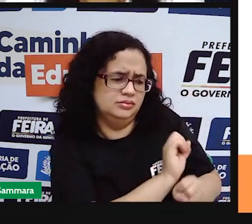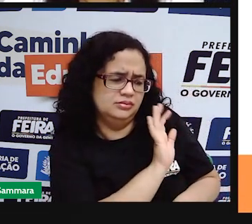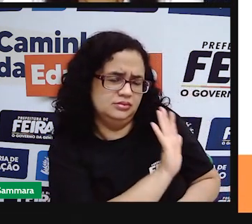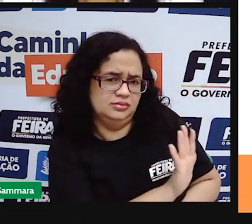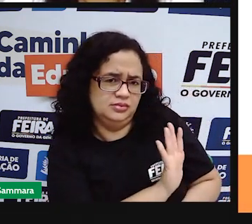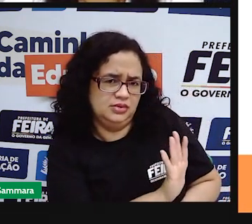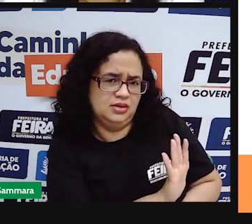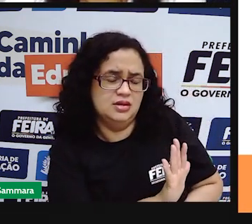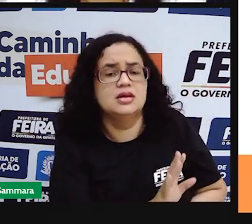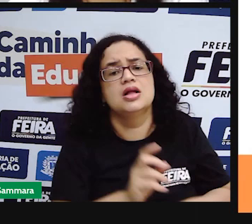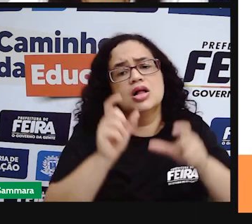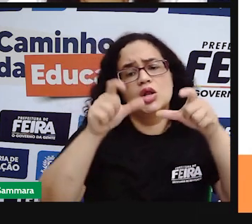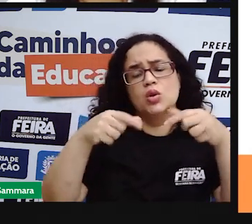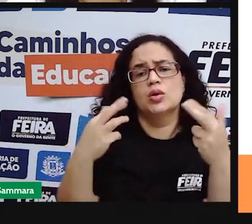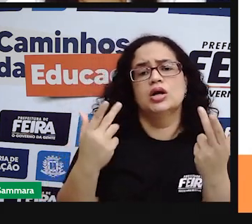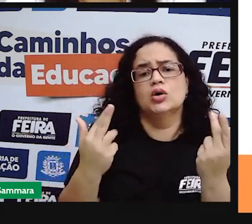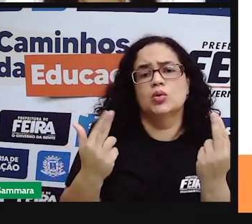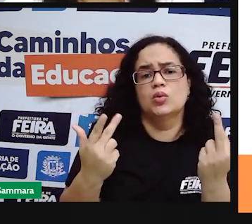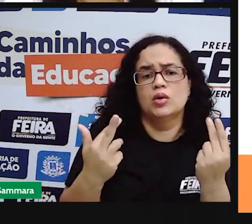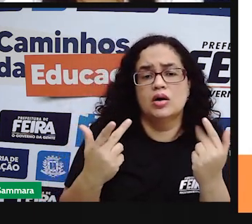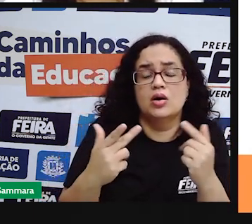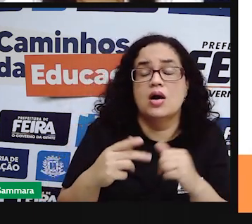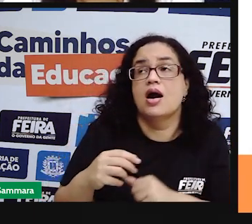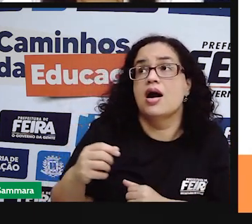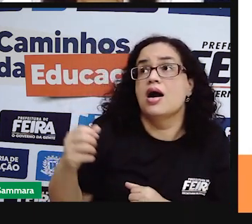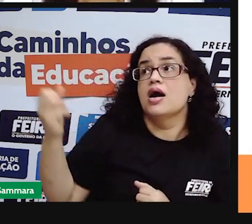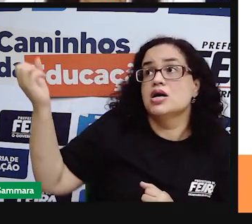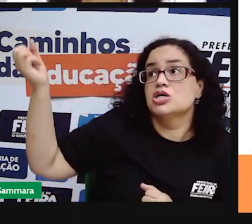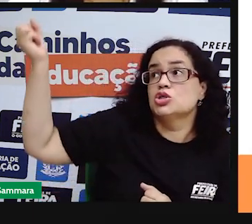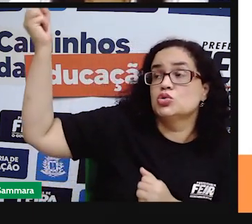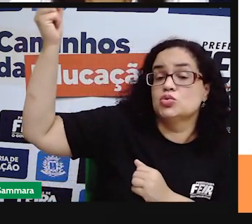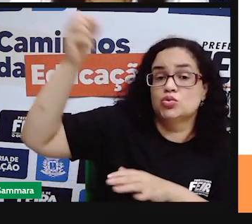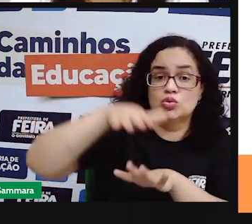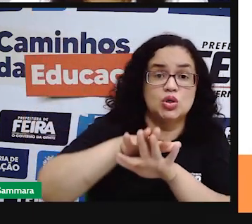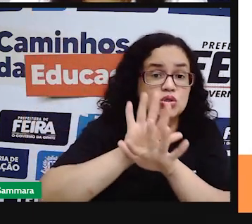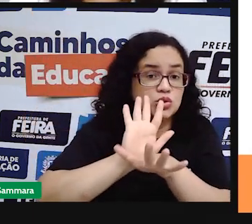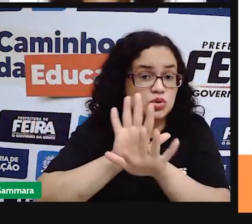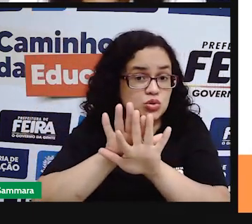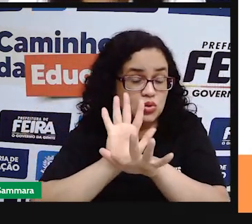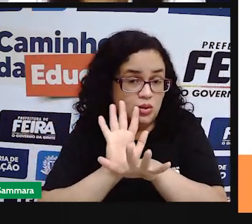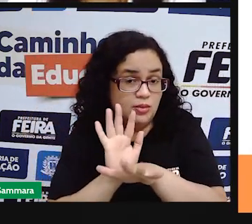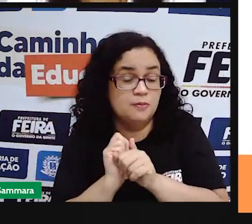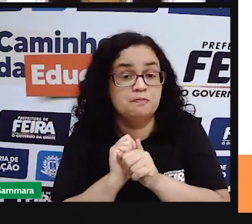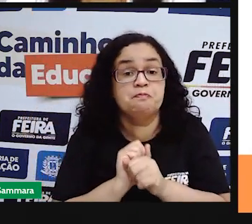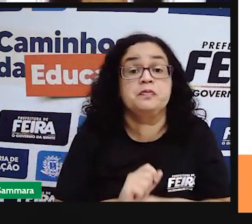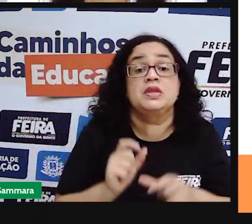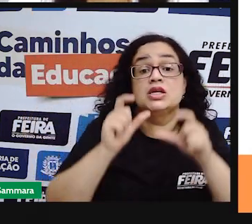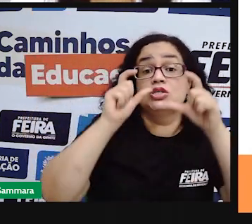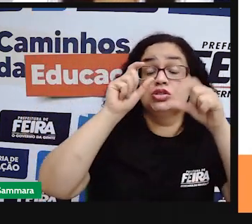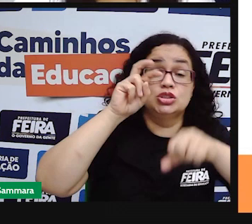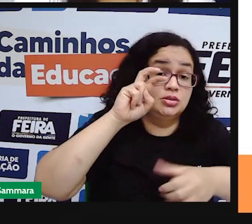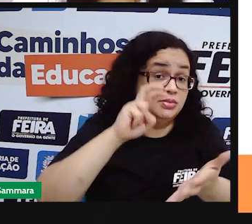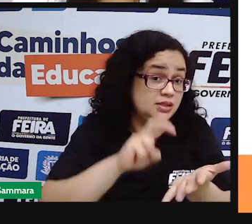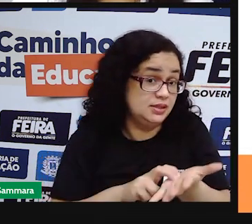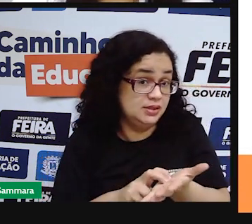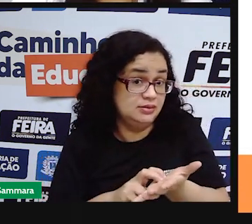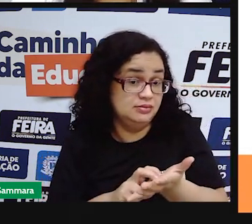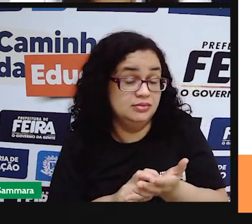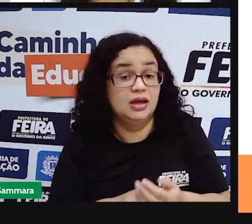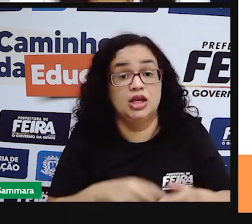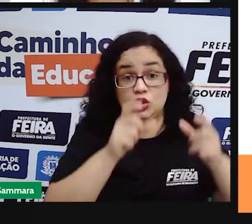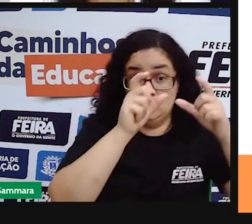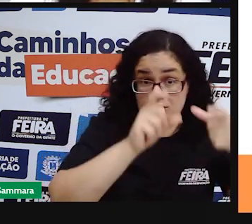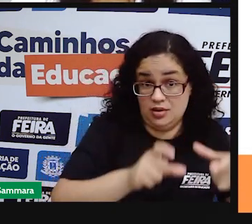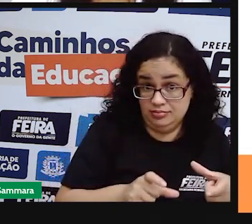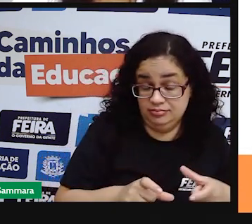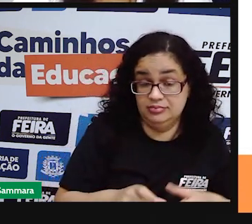no mesmo lugar, a projeção da sua sombra de manhã vai ser num espaço, meio-dia já vai ser em outro,